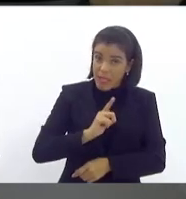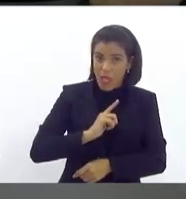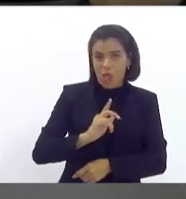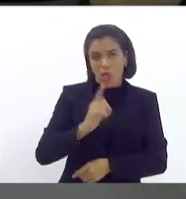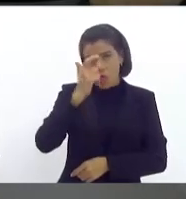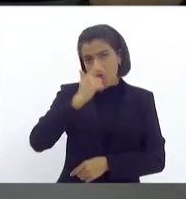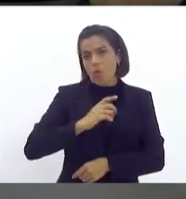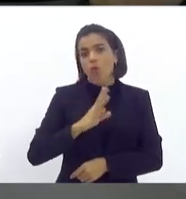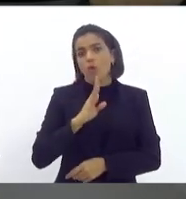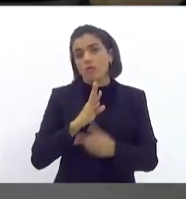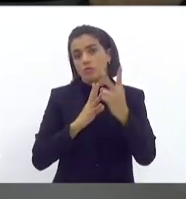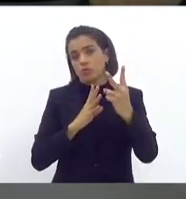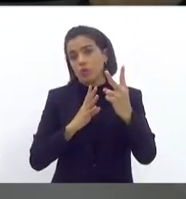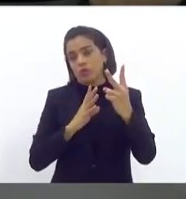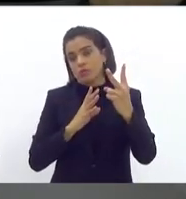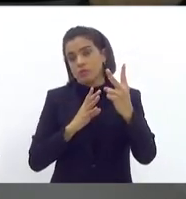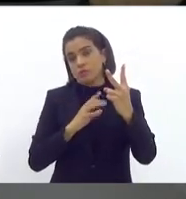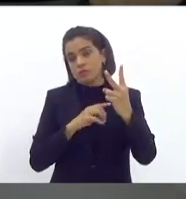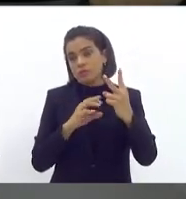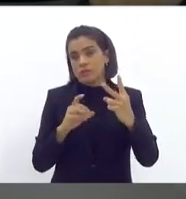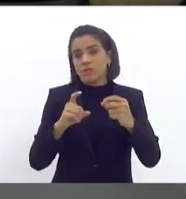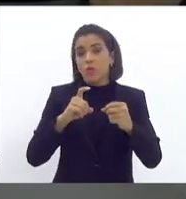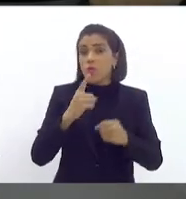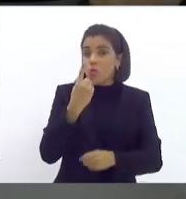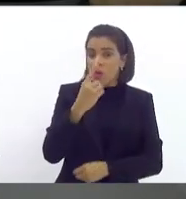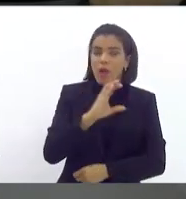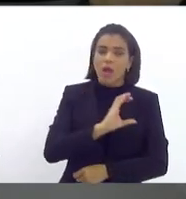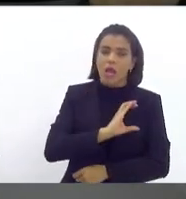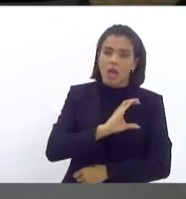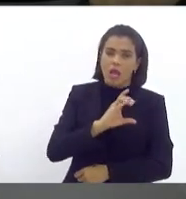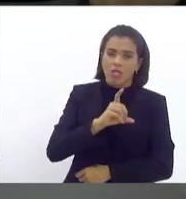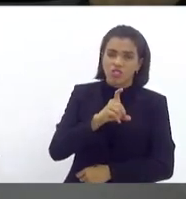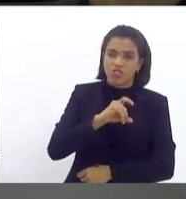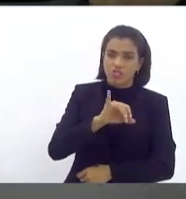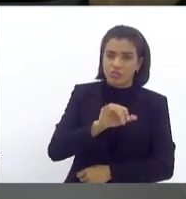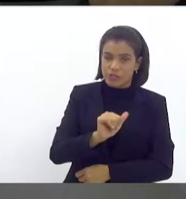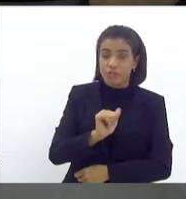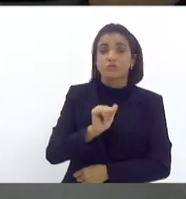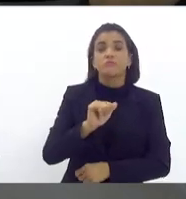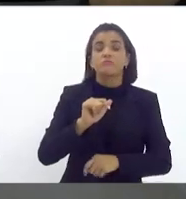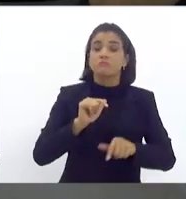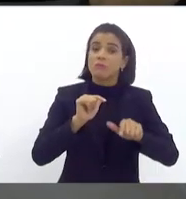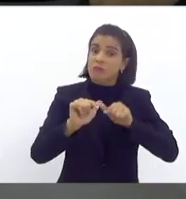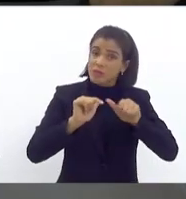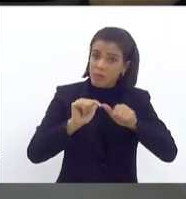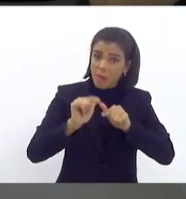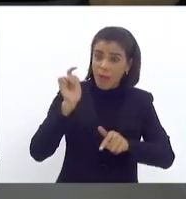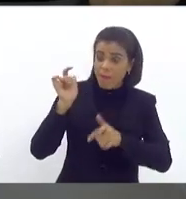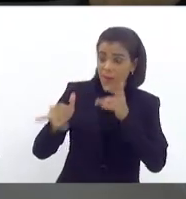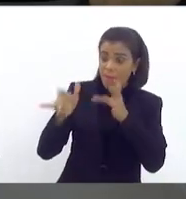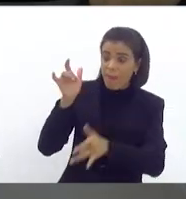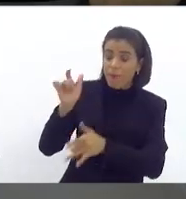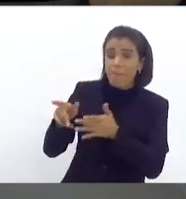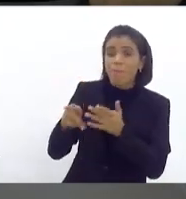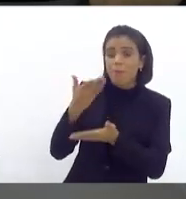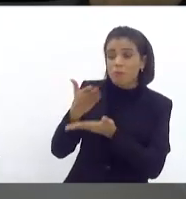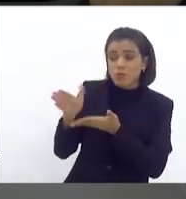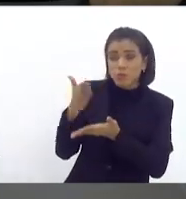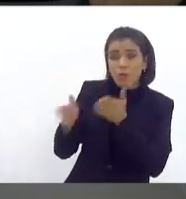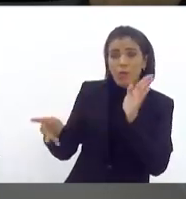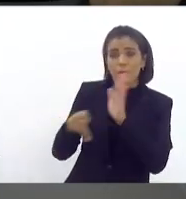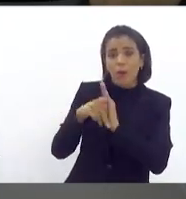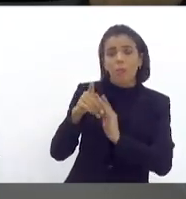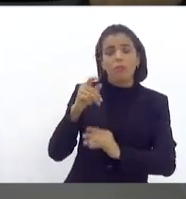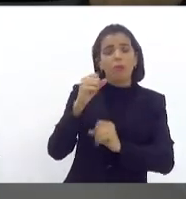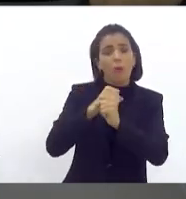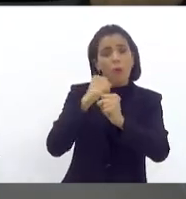conheço, duas cooperativas, uma delas em Caxias, que trabalham com entulho, resíduo da construção civil. Então, realmente, isso aí tem que